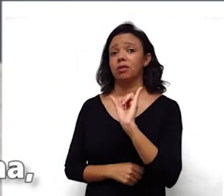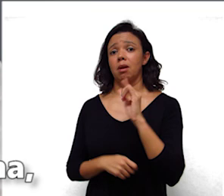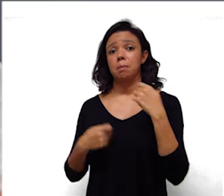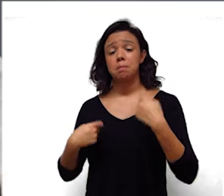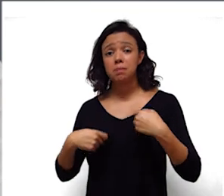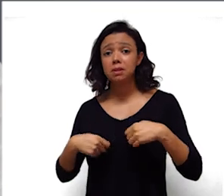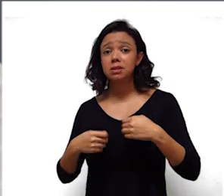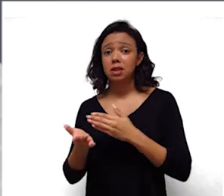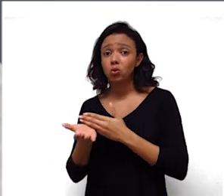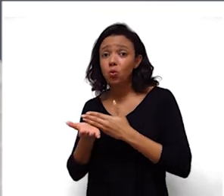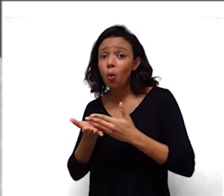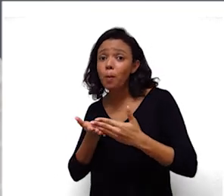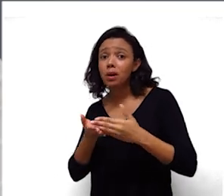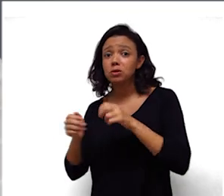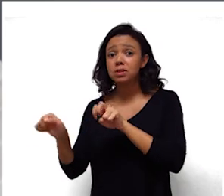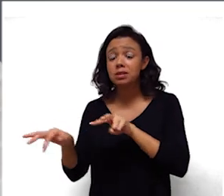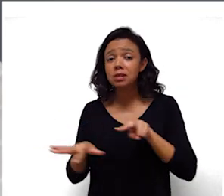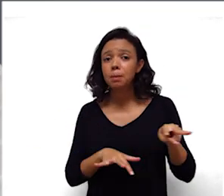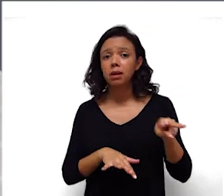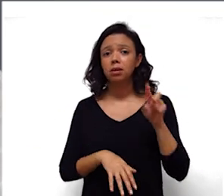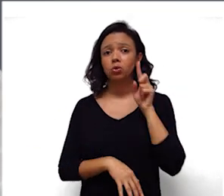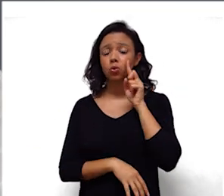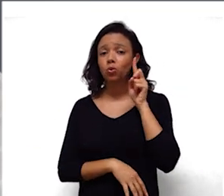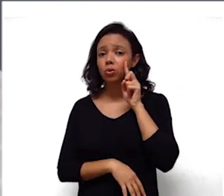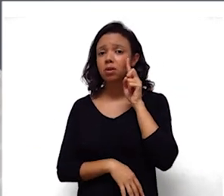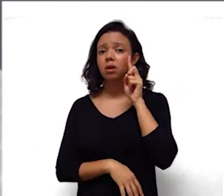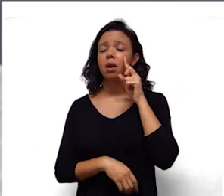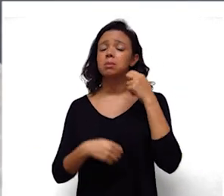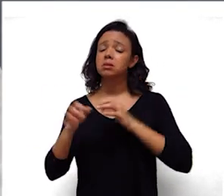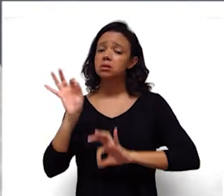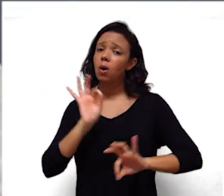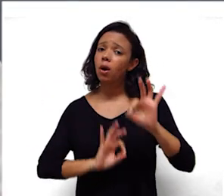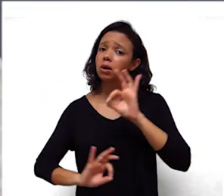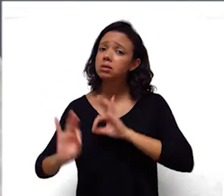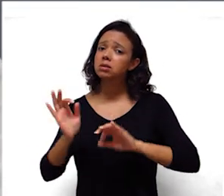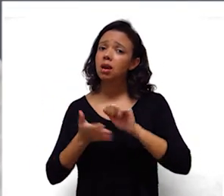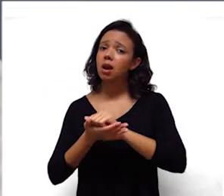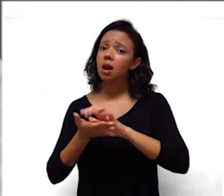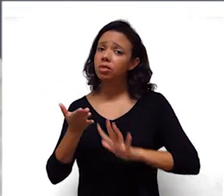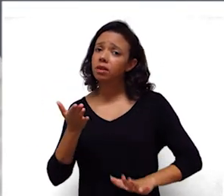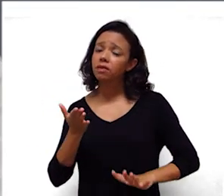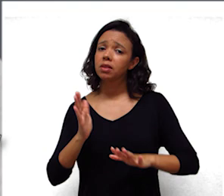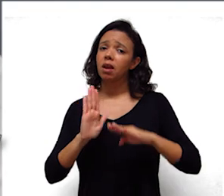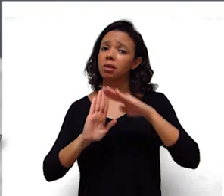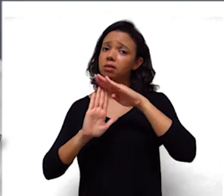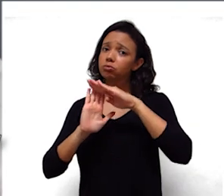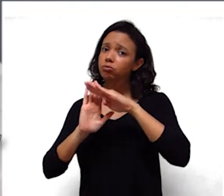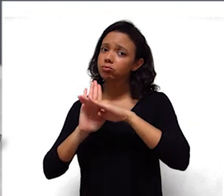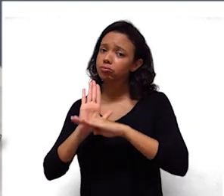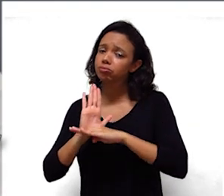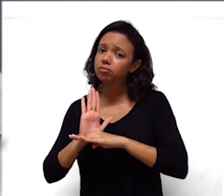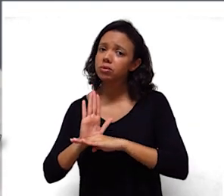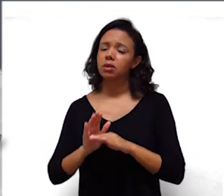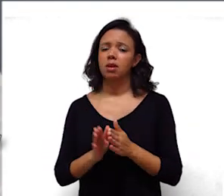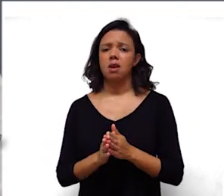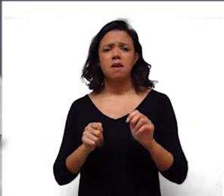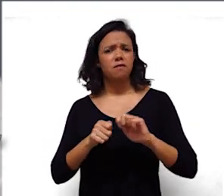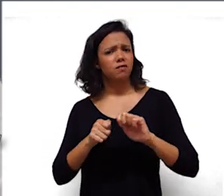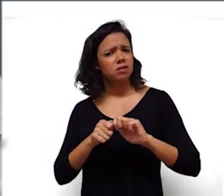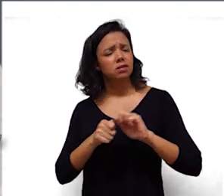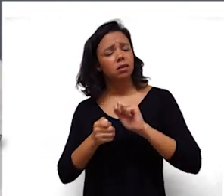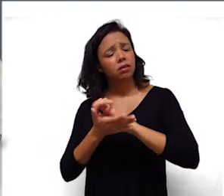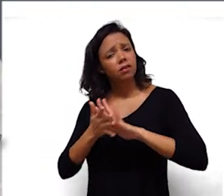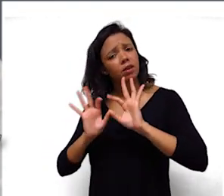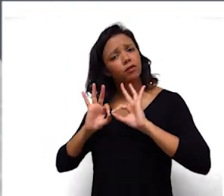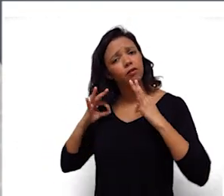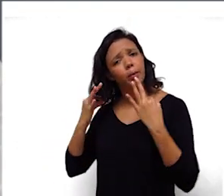sua semana ou do seu dia, planejar as suas atividades, mesmo que em casa. Fazer atividades com sua